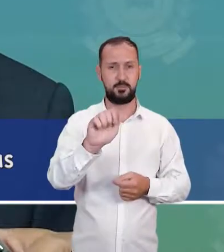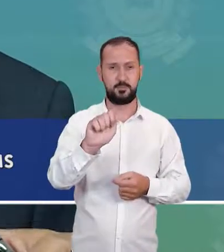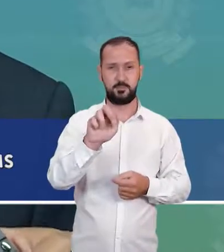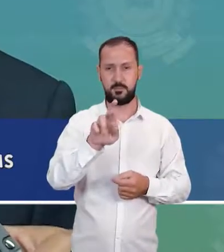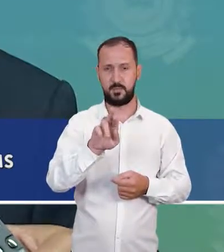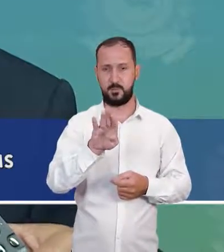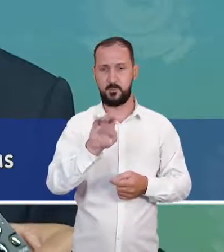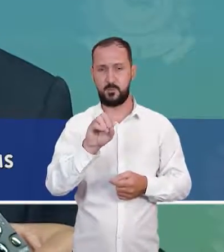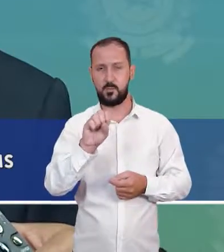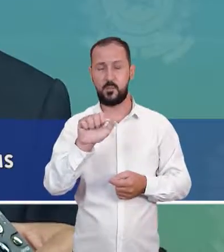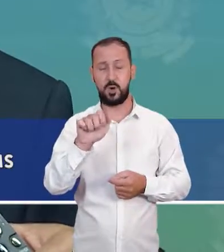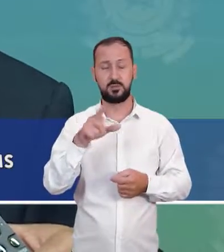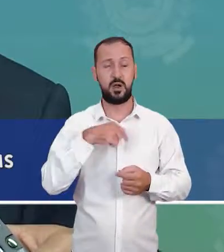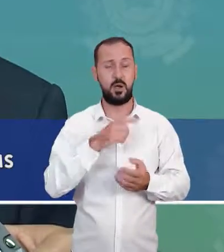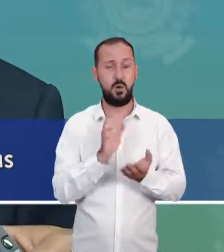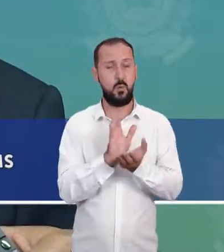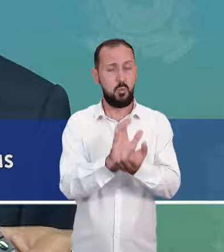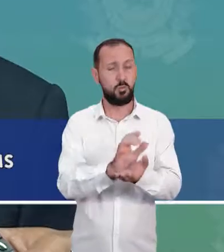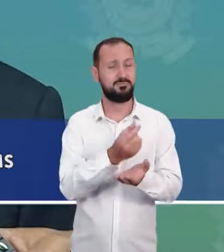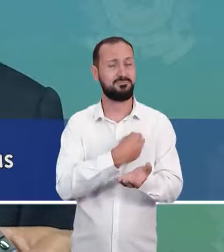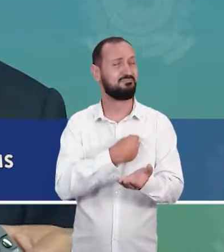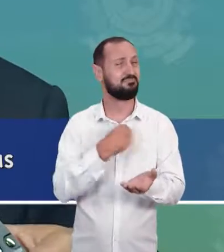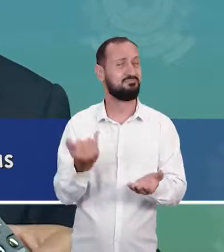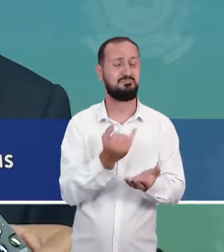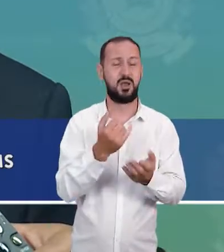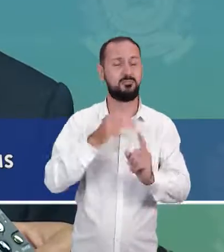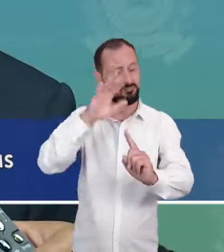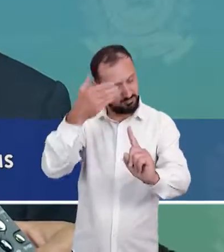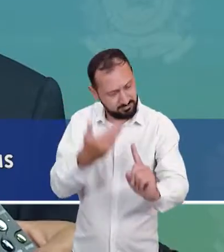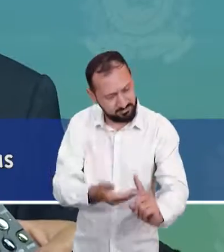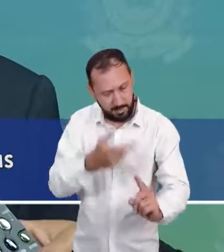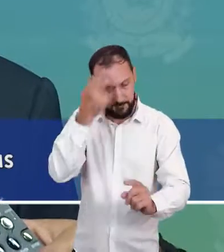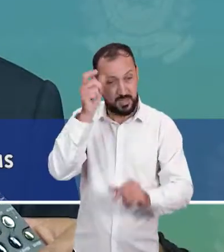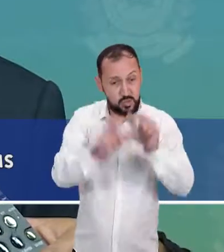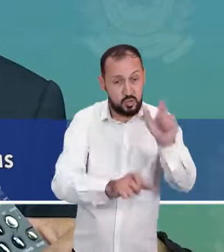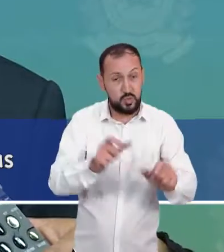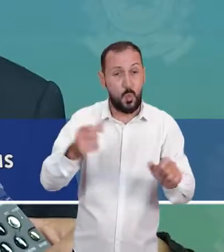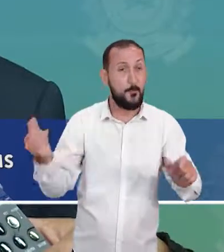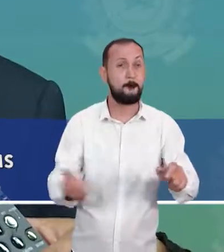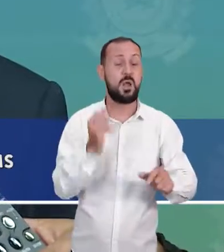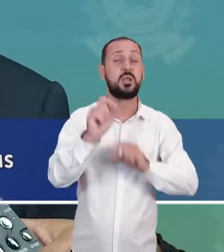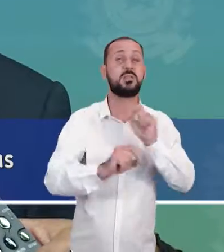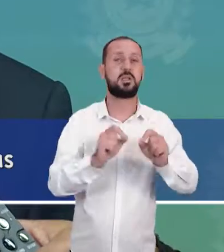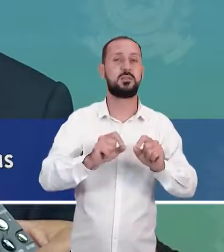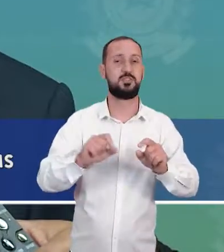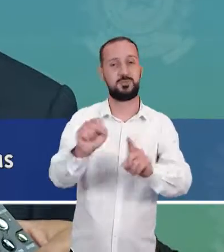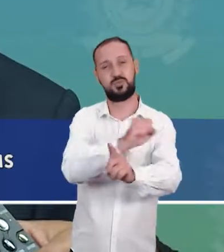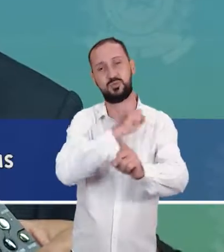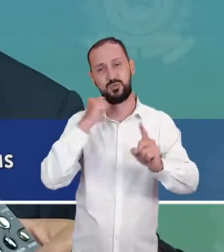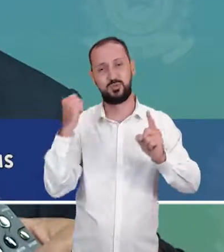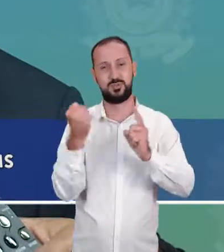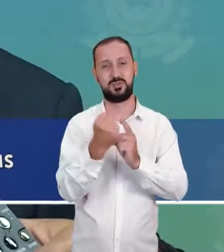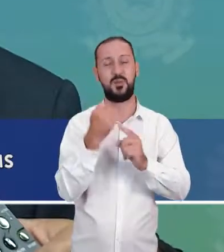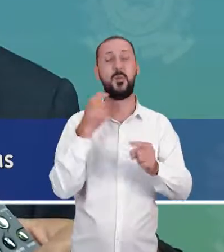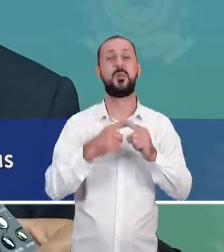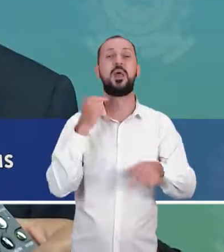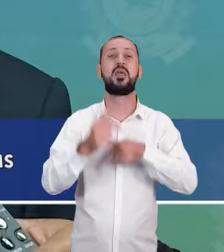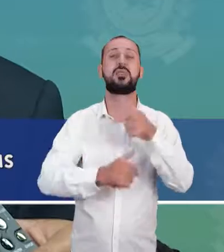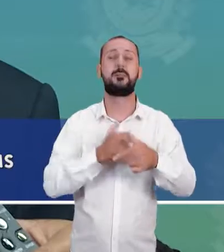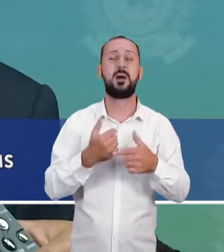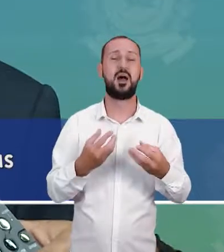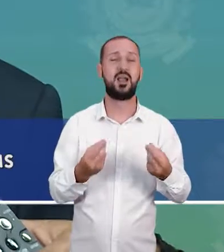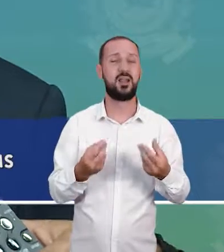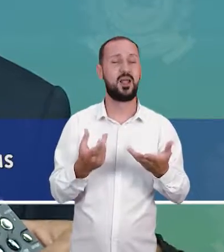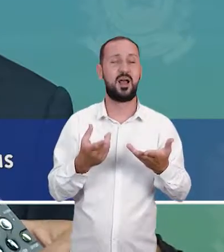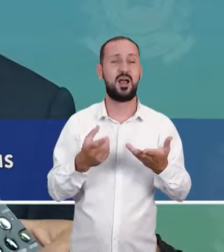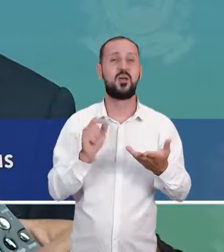Portanto, é uma comenda extremamente importante para homenagear figuras importantes para toda a sociedade, porque